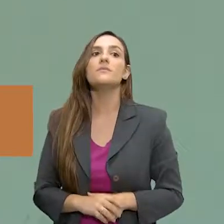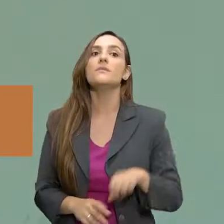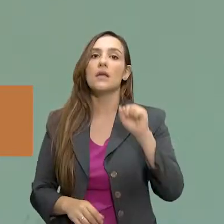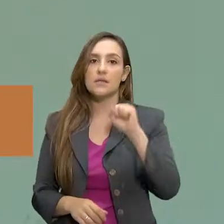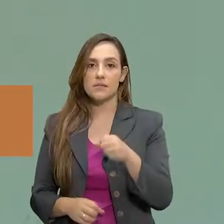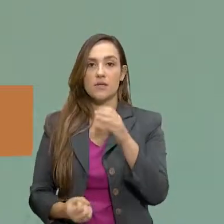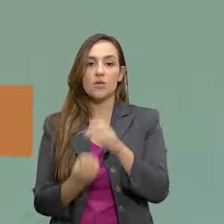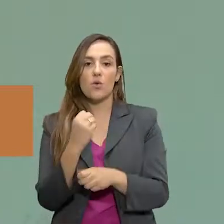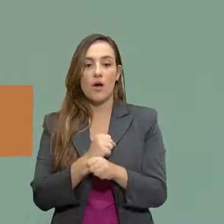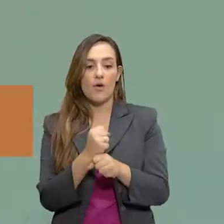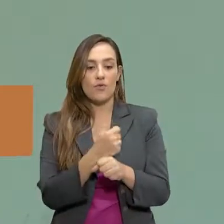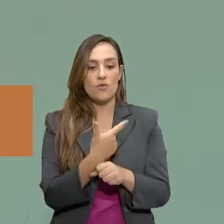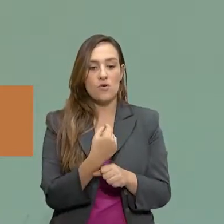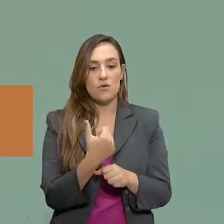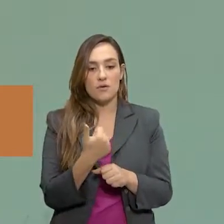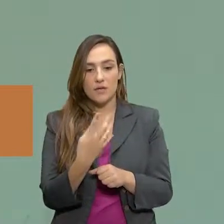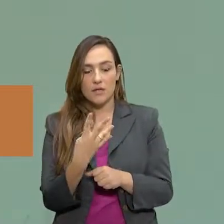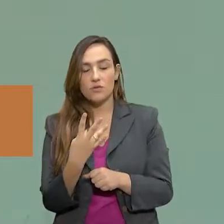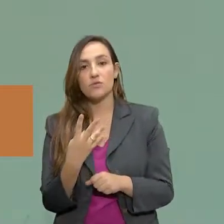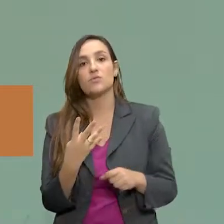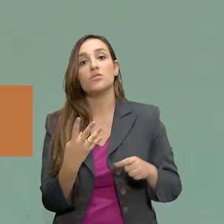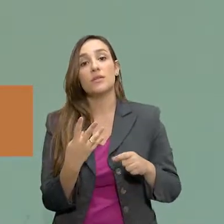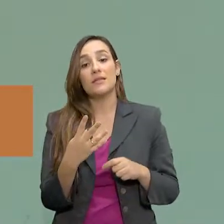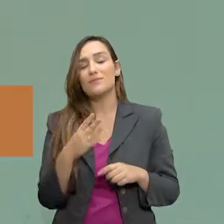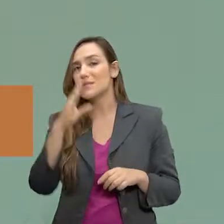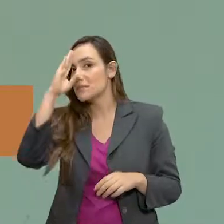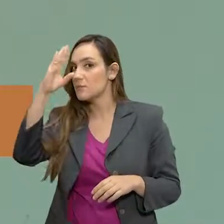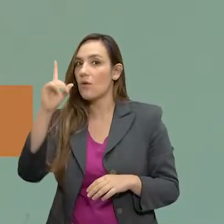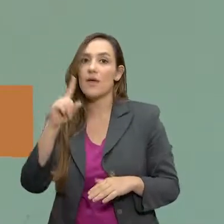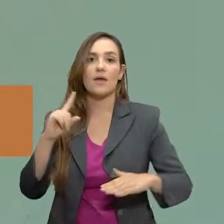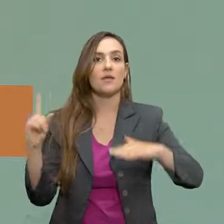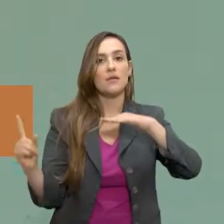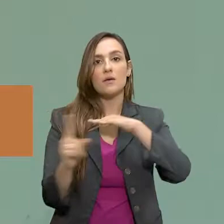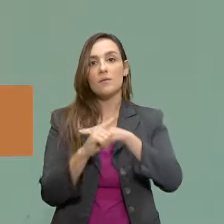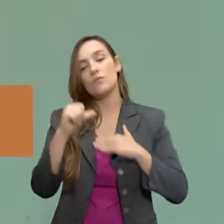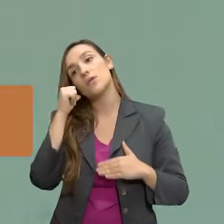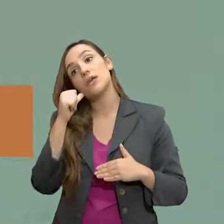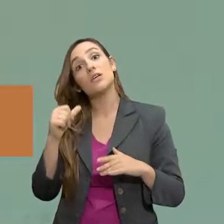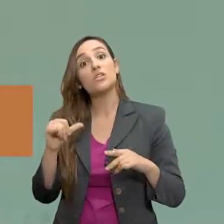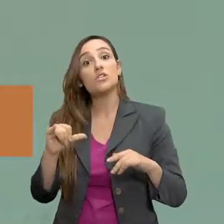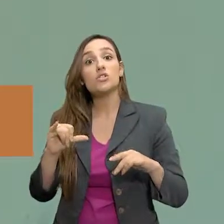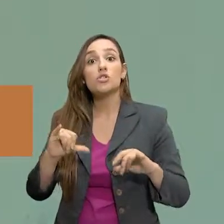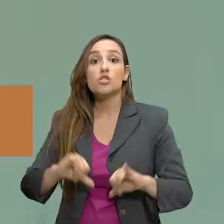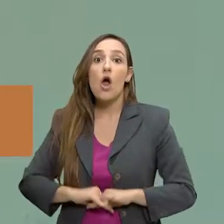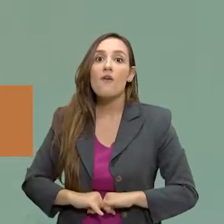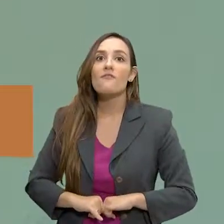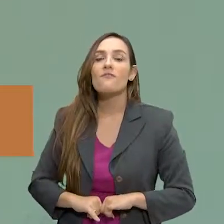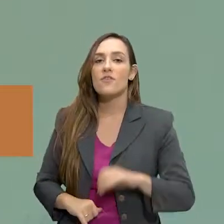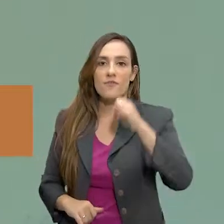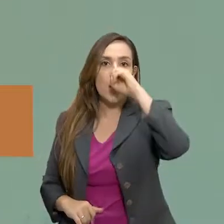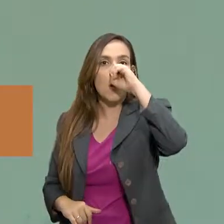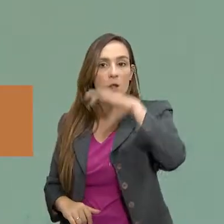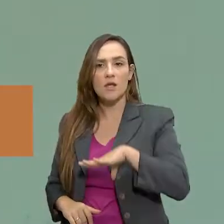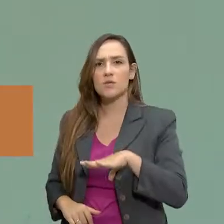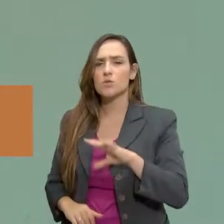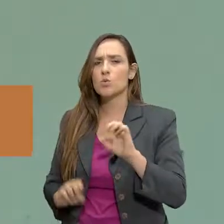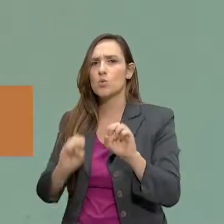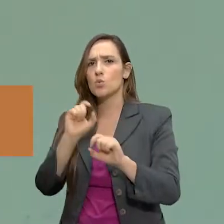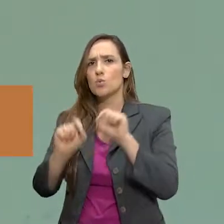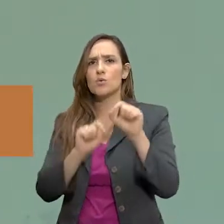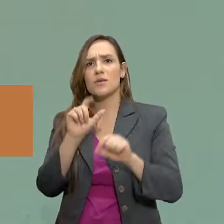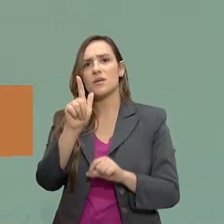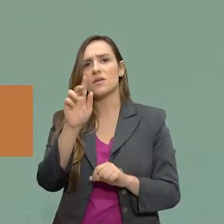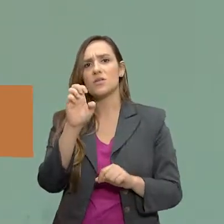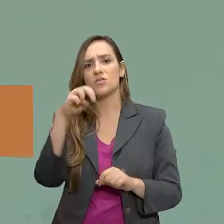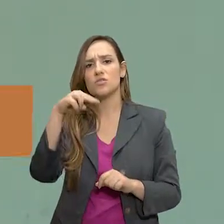criado em 2014 tem como função primordial o atendimento das mulheres em situação de violência de gênero e aí